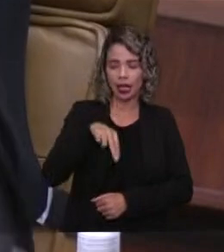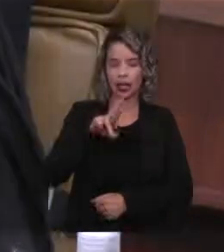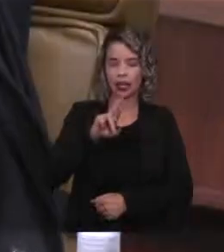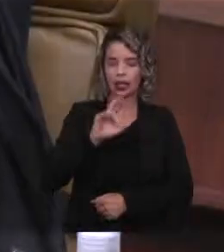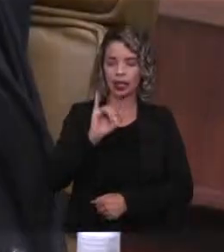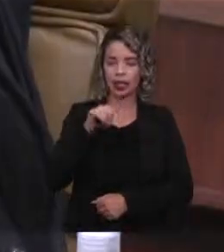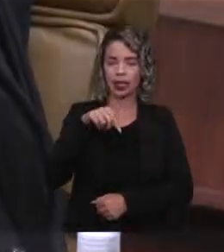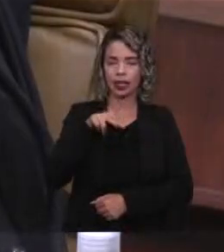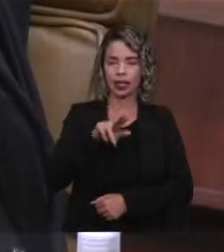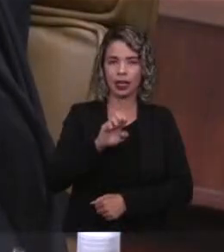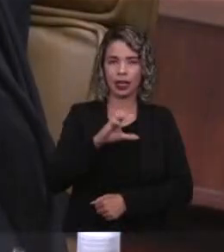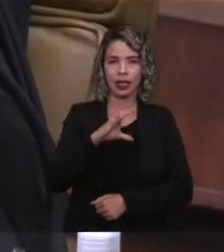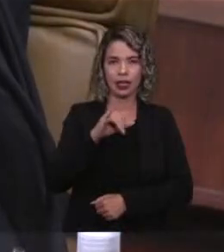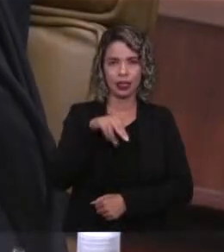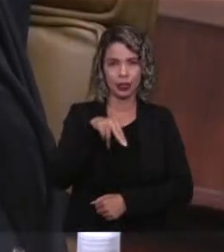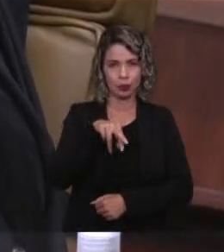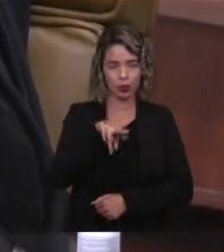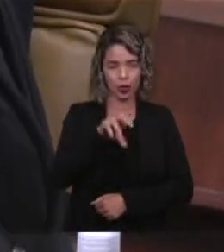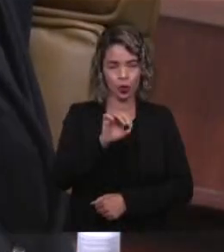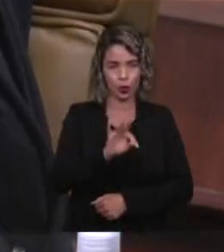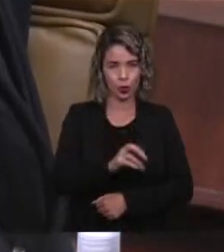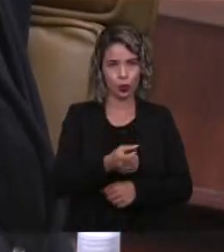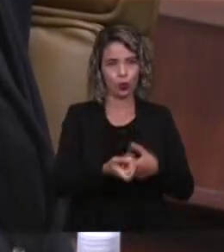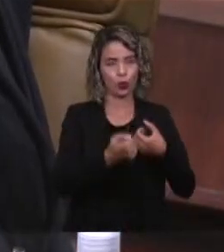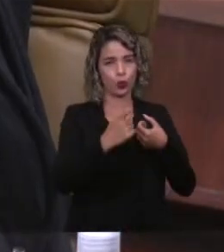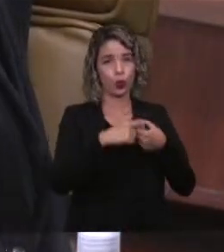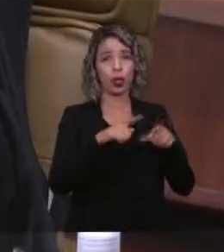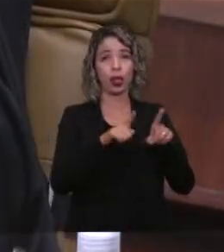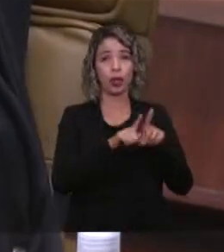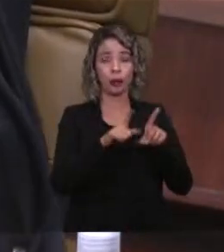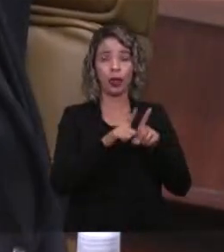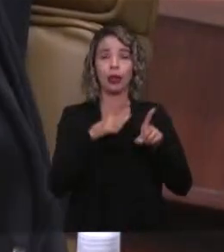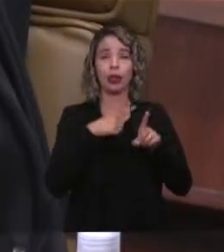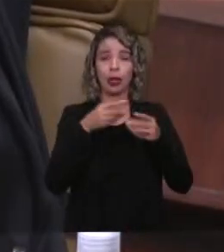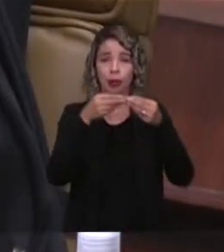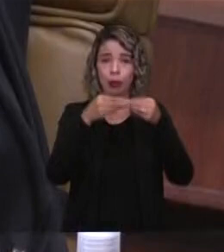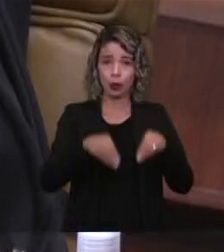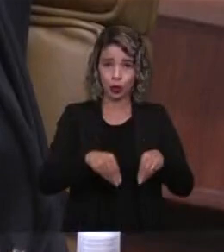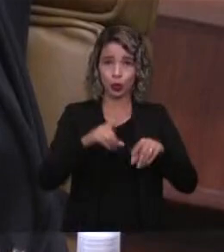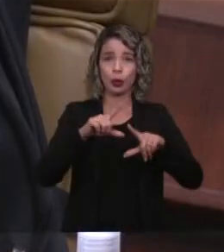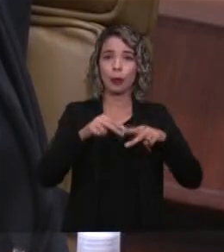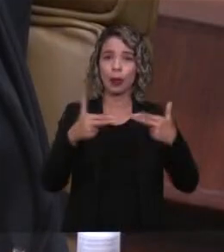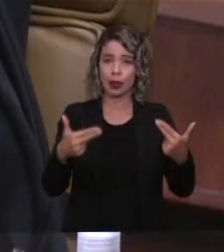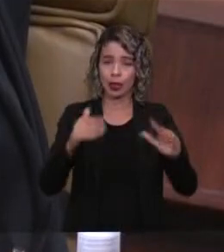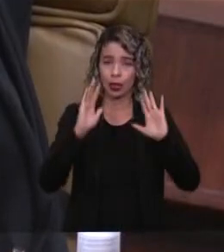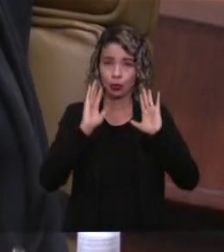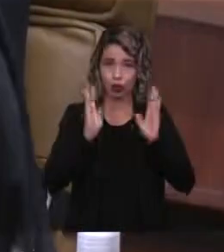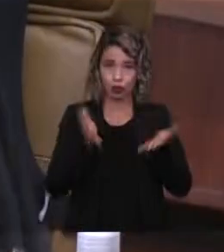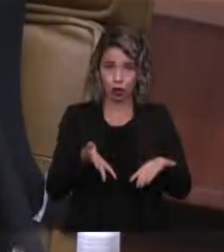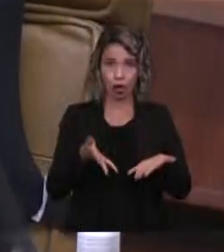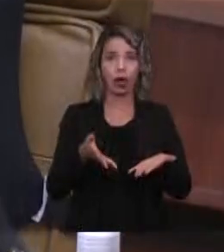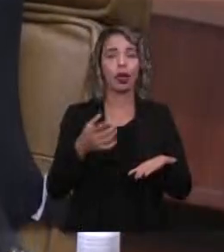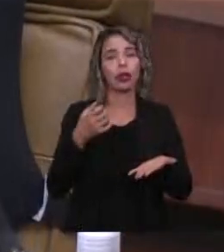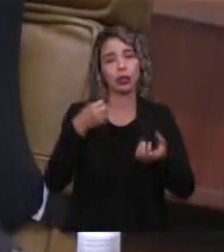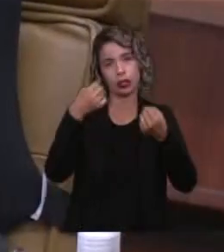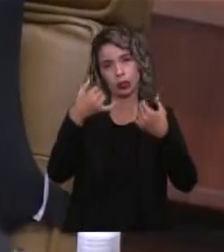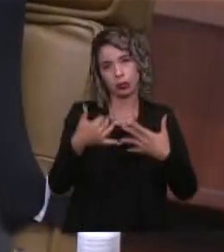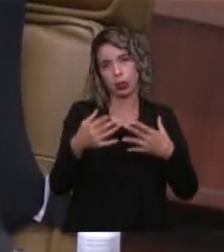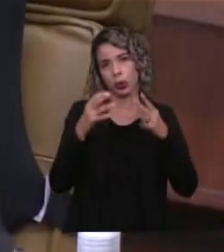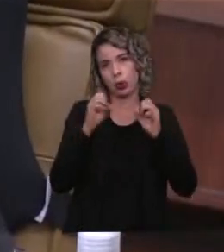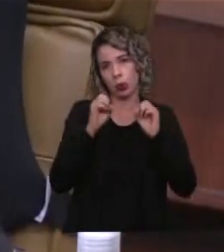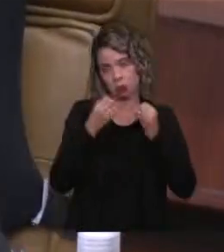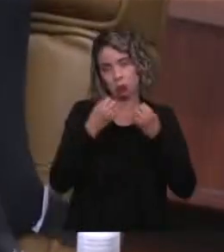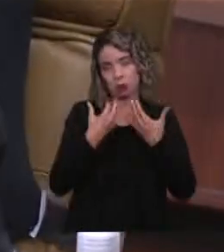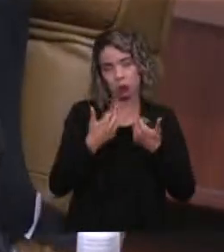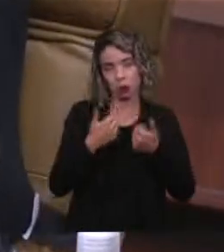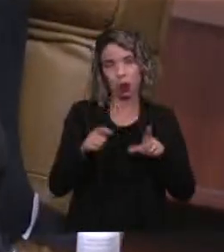Além disso, a questão do dano, dano material, como Vossa Excelência já bem definiu, e a questão do dano